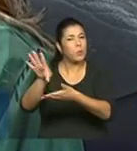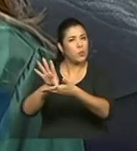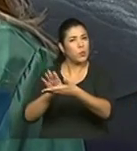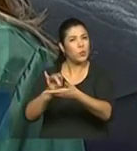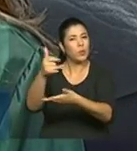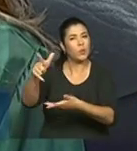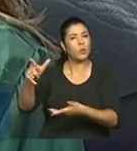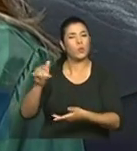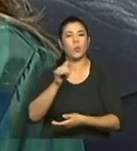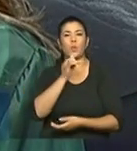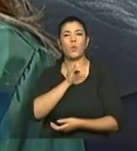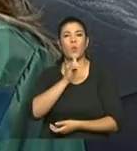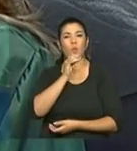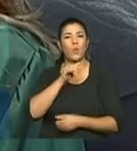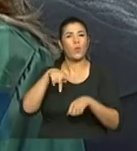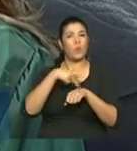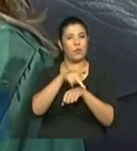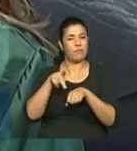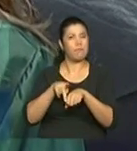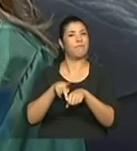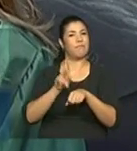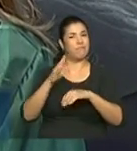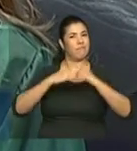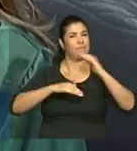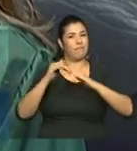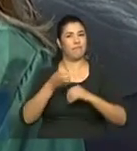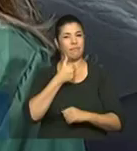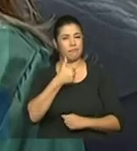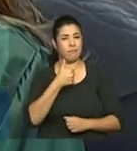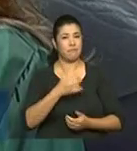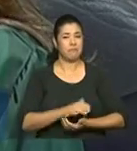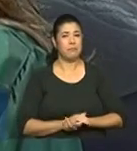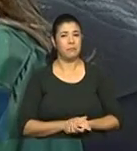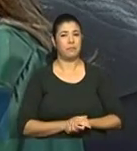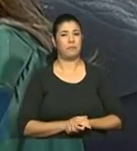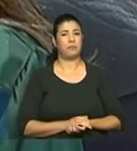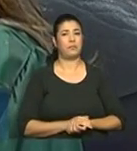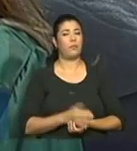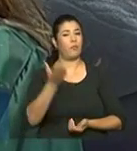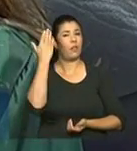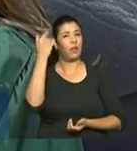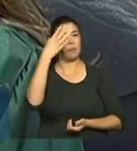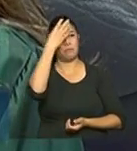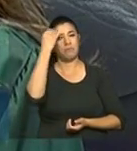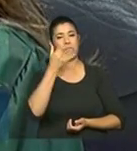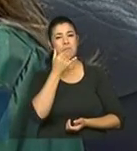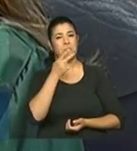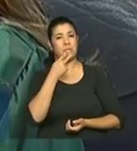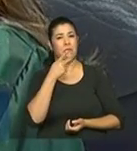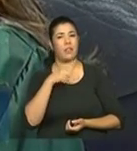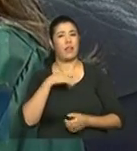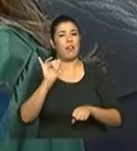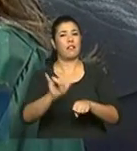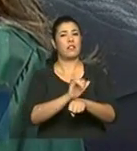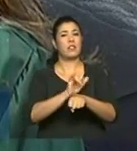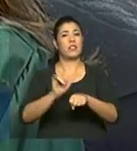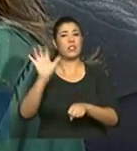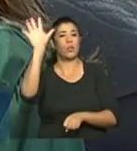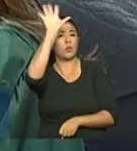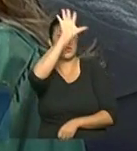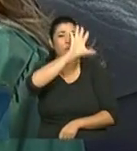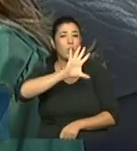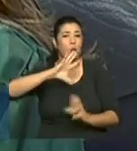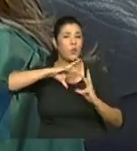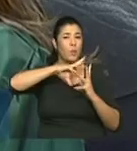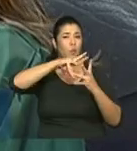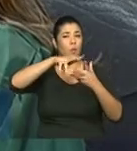exemplo em vários outros países. Eu não mencionei antes para o ministro, mas a estratégia global da Organização